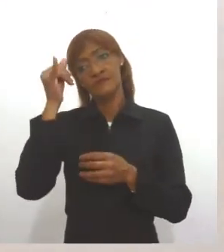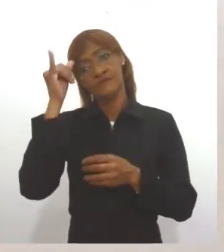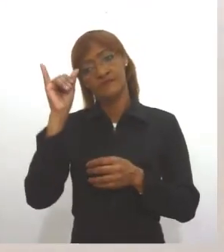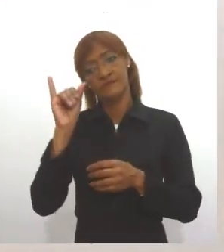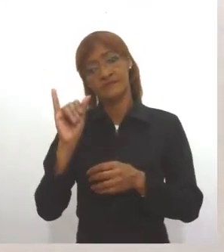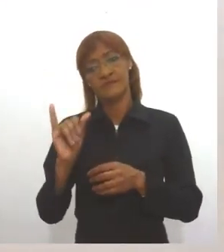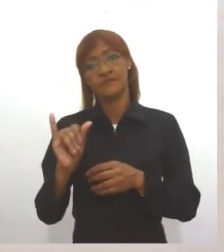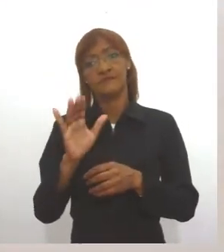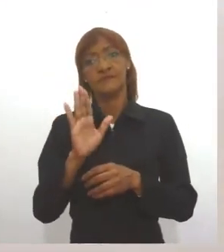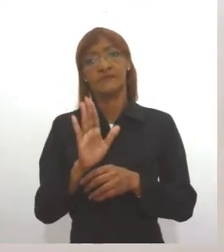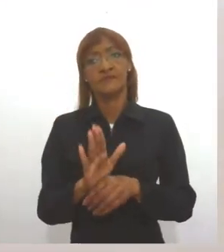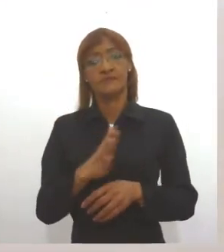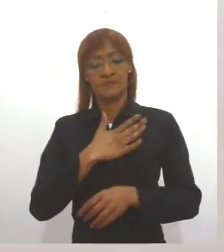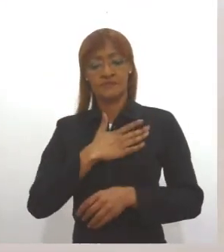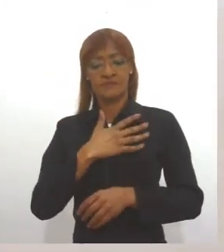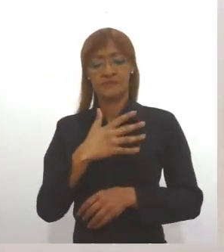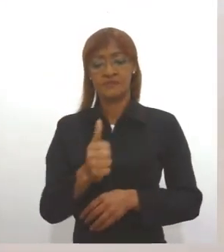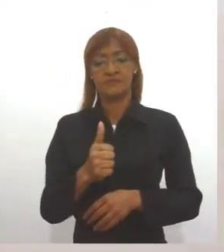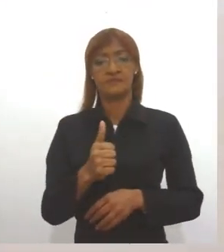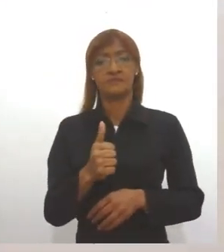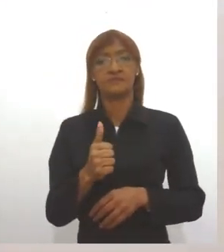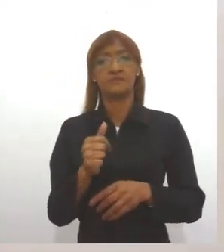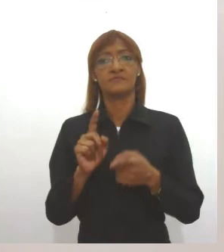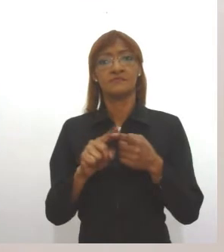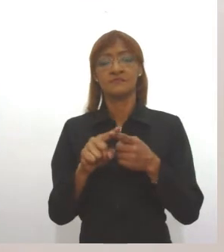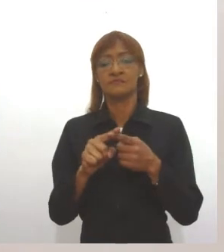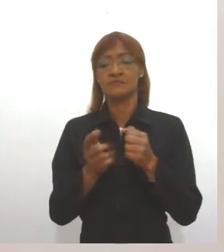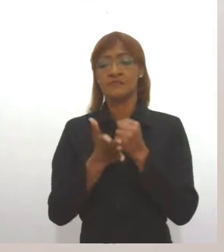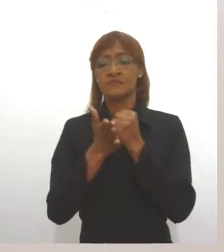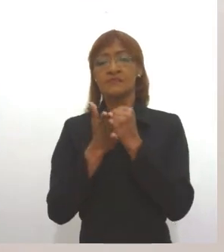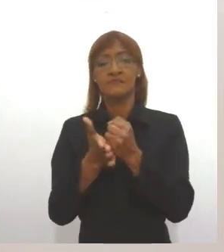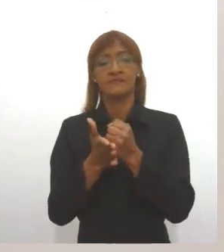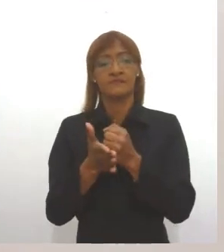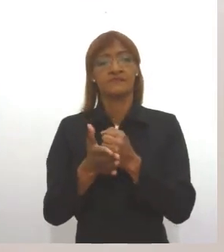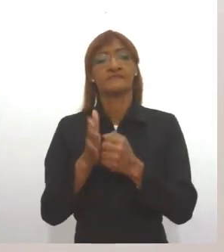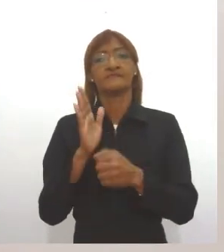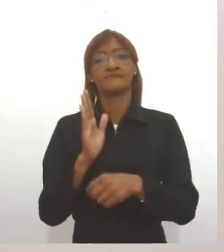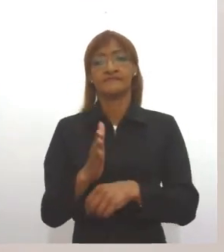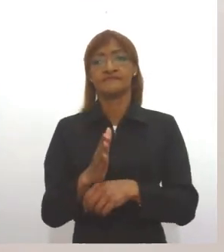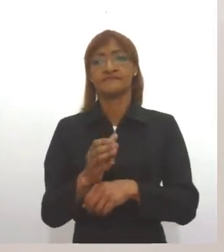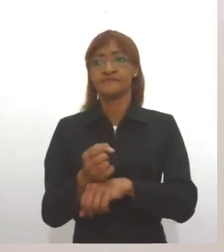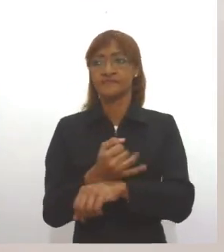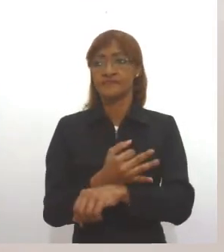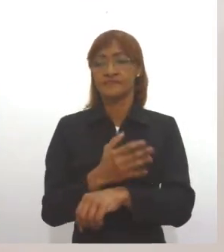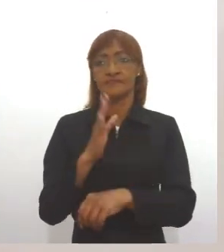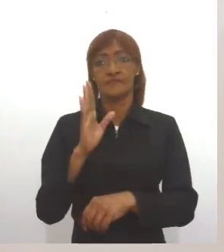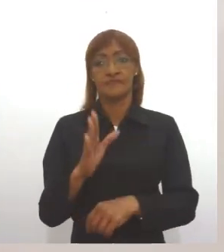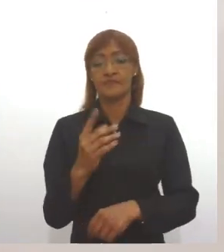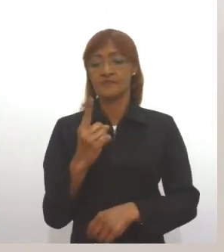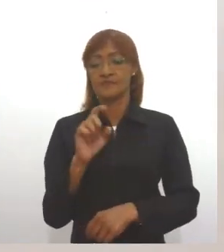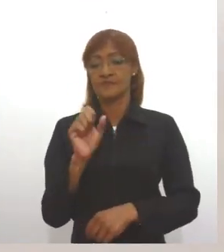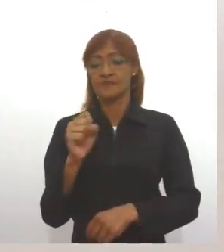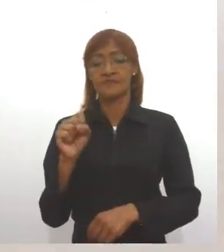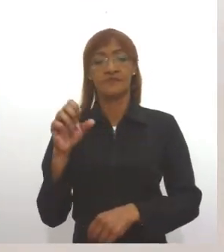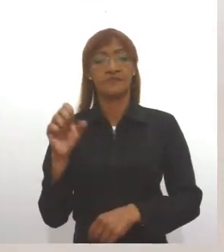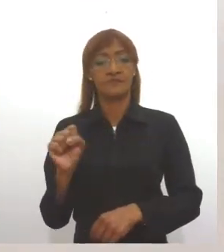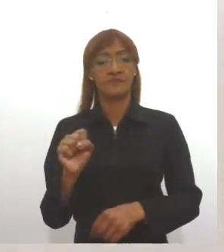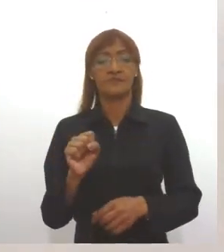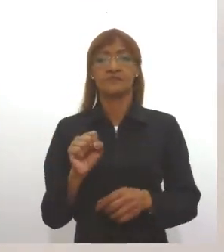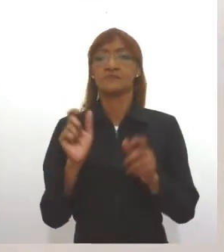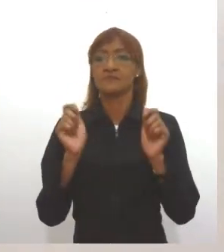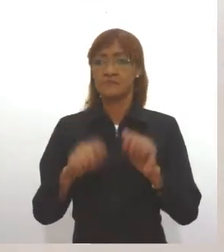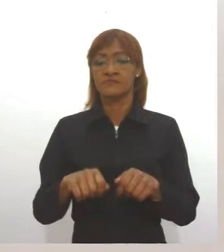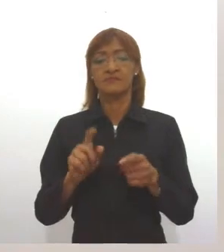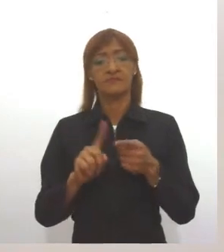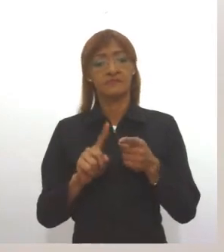apoio emocional. É possível também, além do número 188, que a pessoa possa entrar em contato através do chat ou